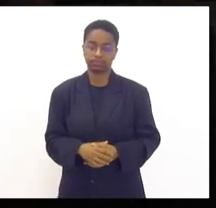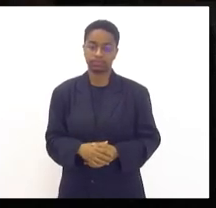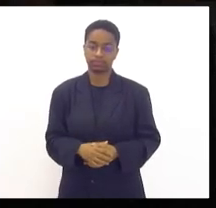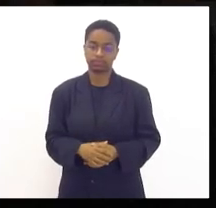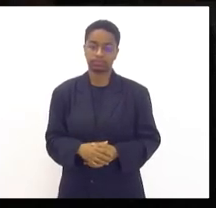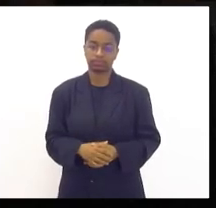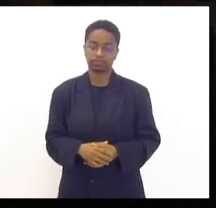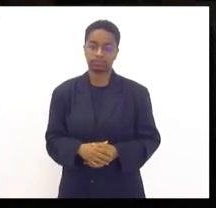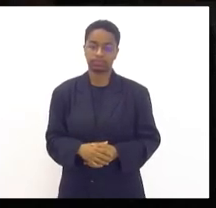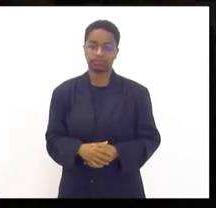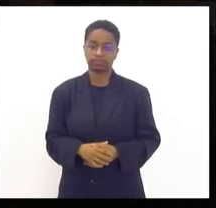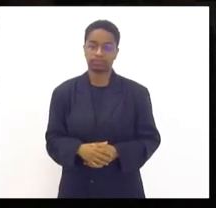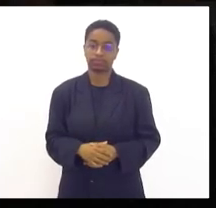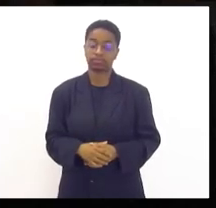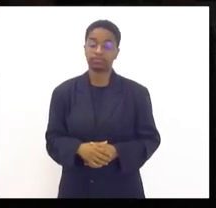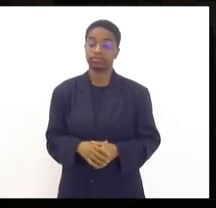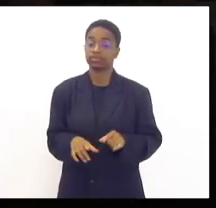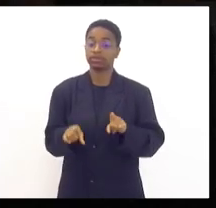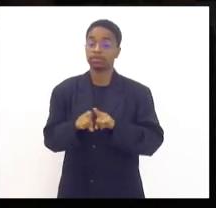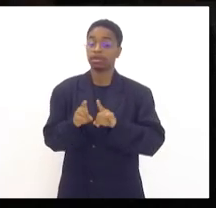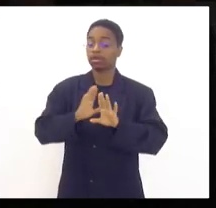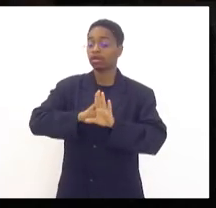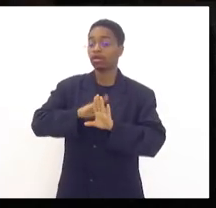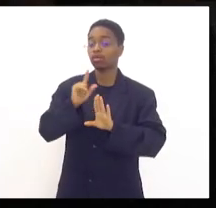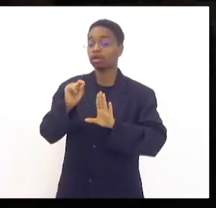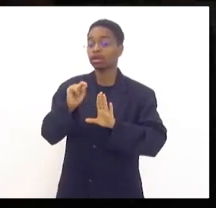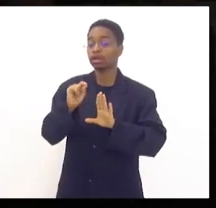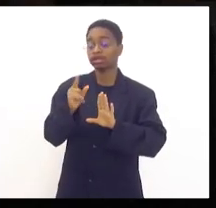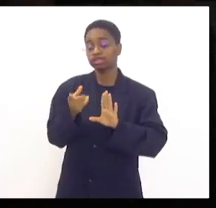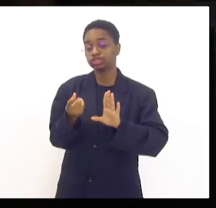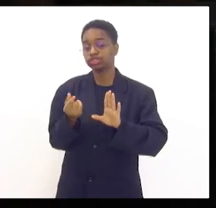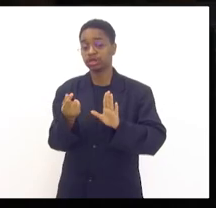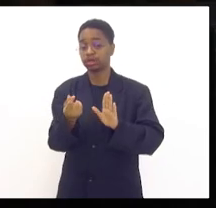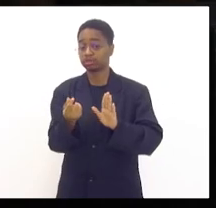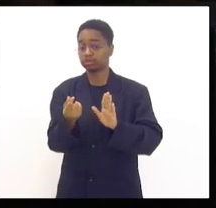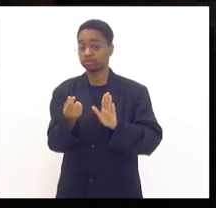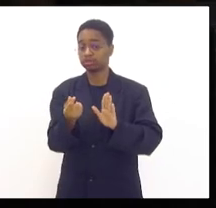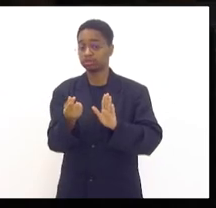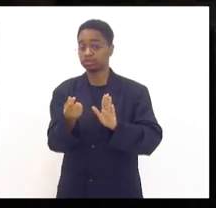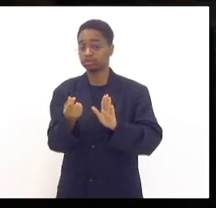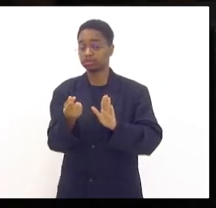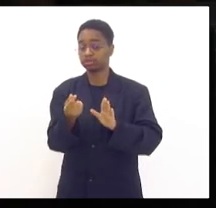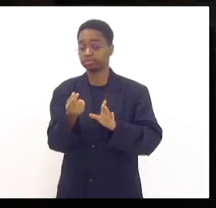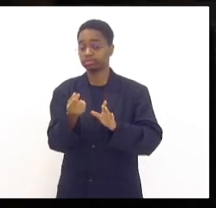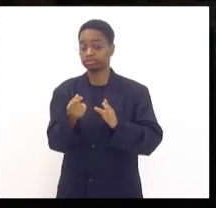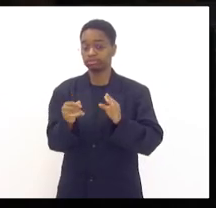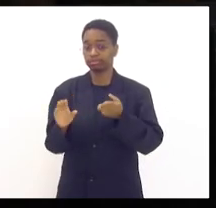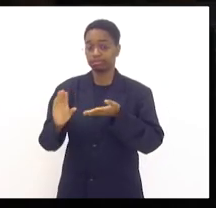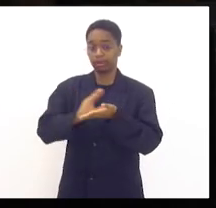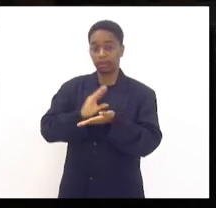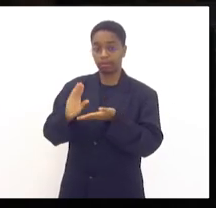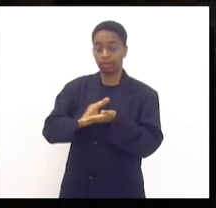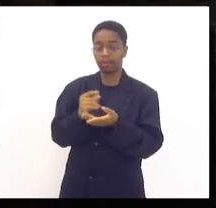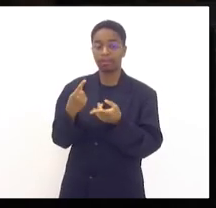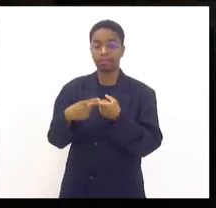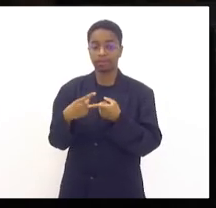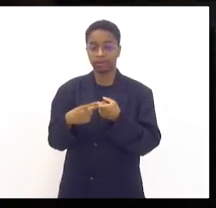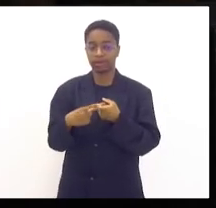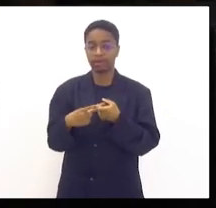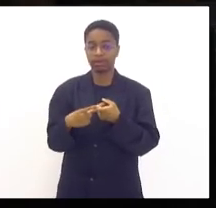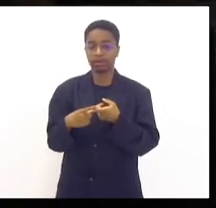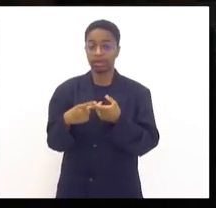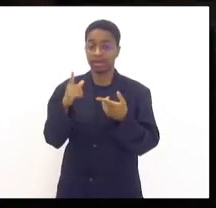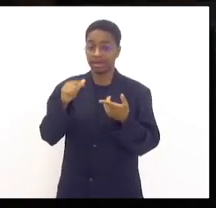tudo está o dinheiro, está os ganhos, né? Está exatamente a vil